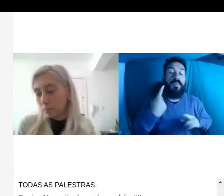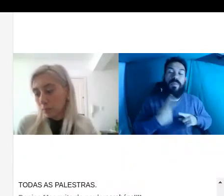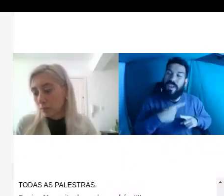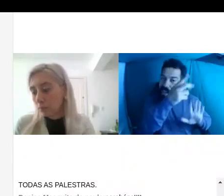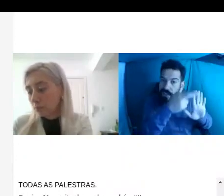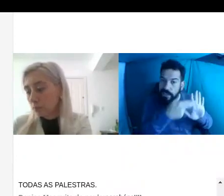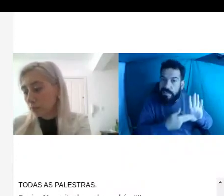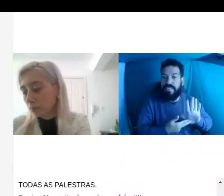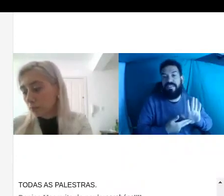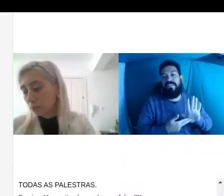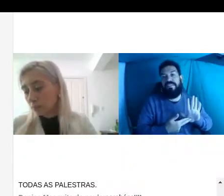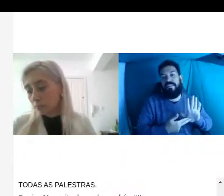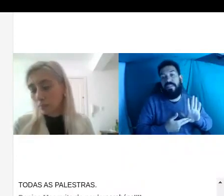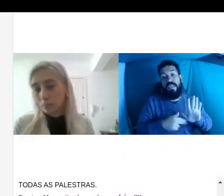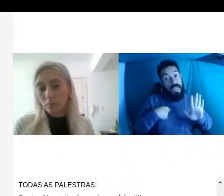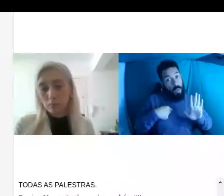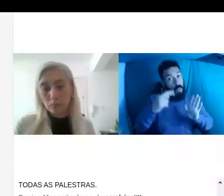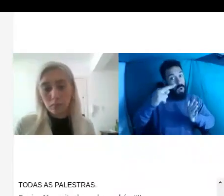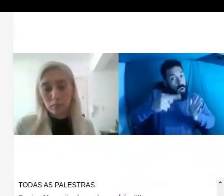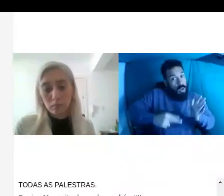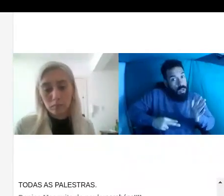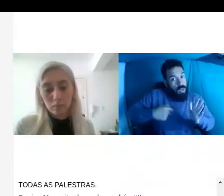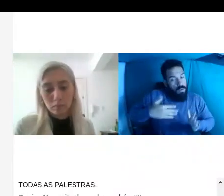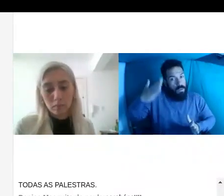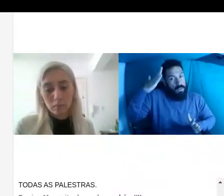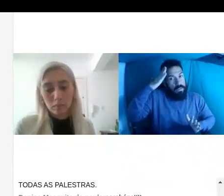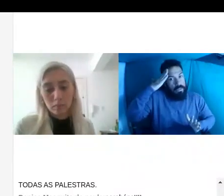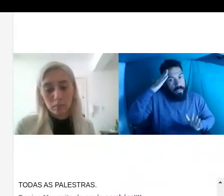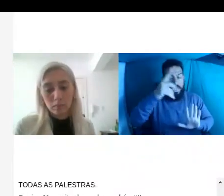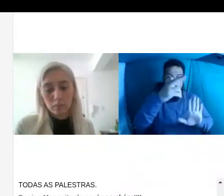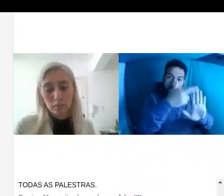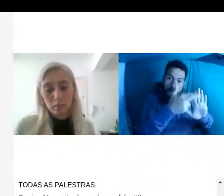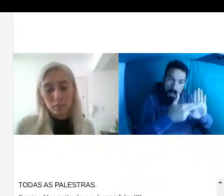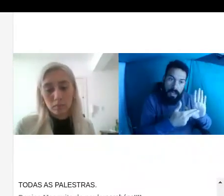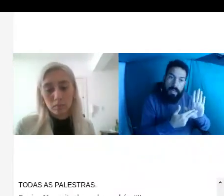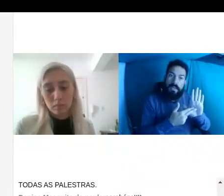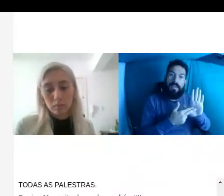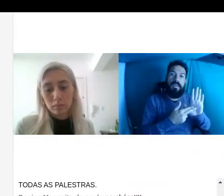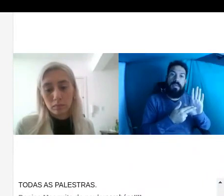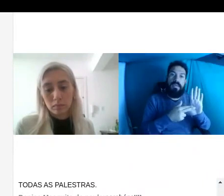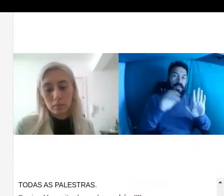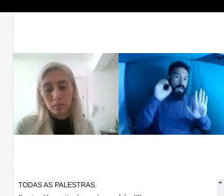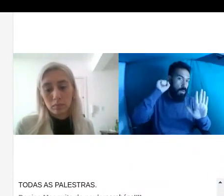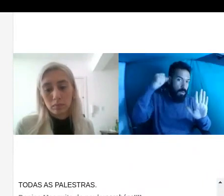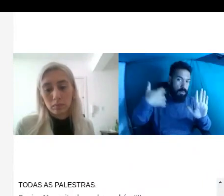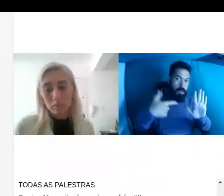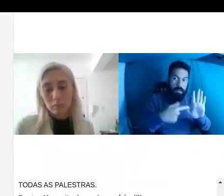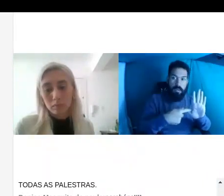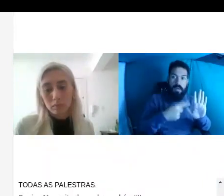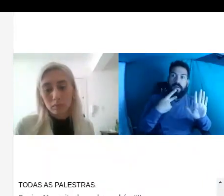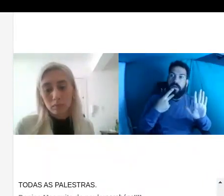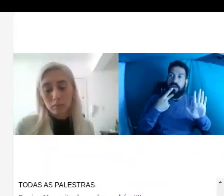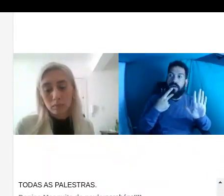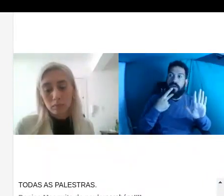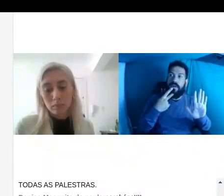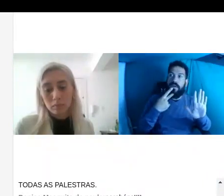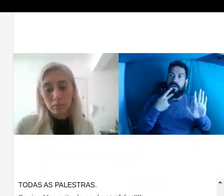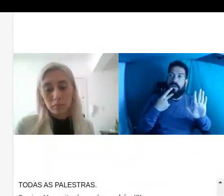sei, até onde eu li, né, a própria norma, é quase que vedado que isso seja